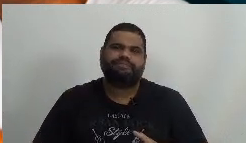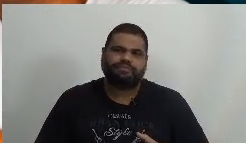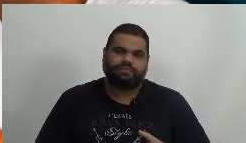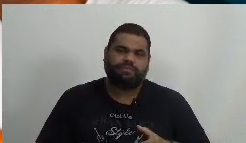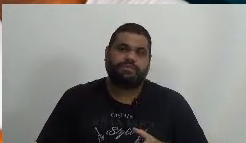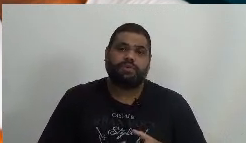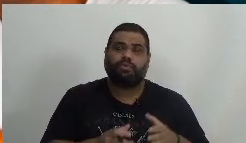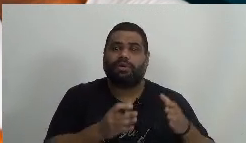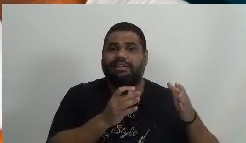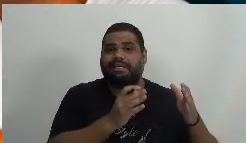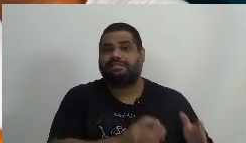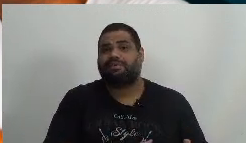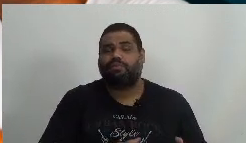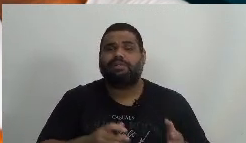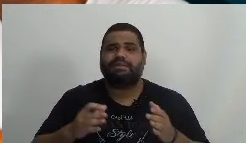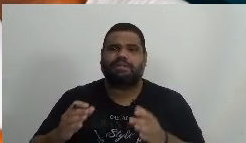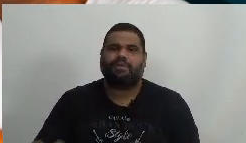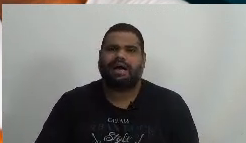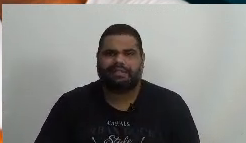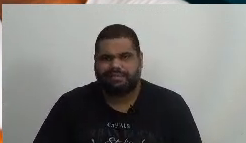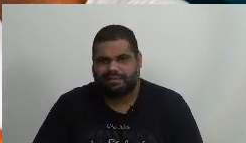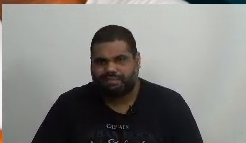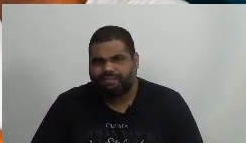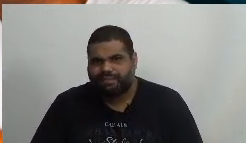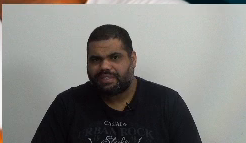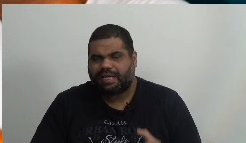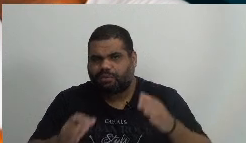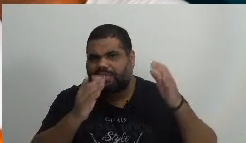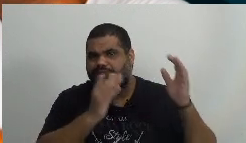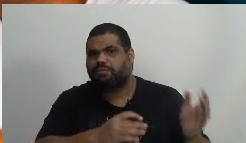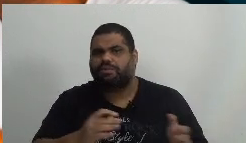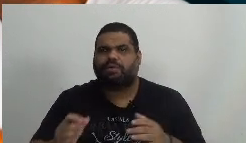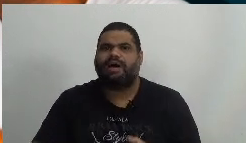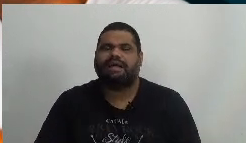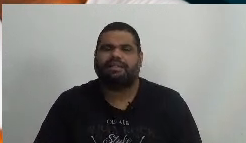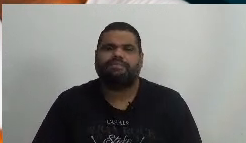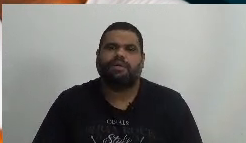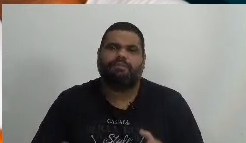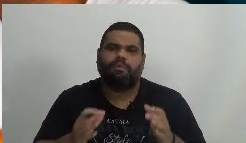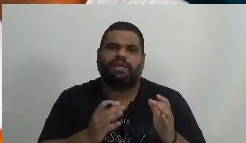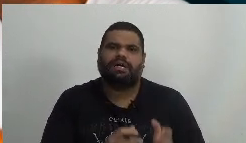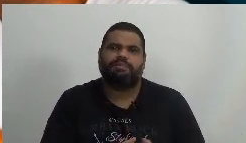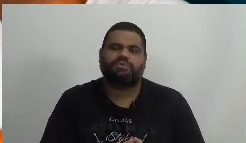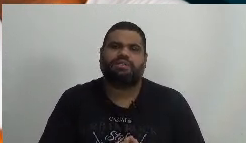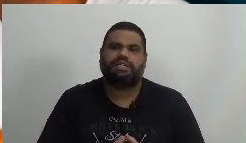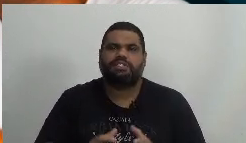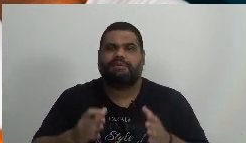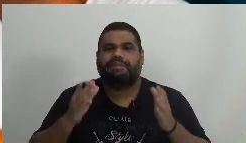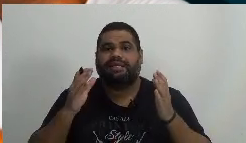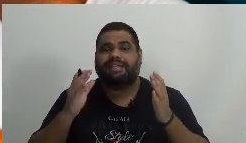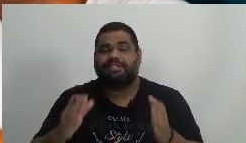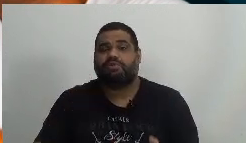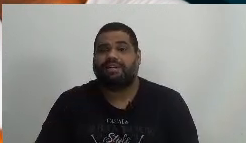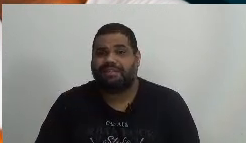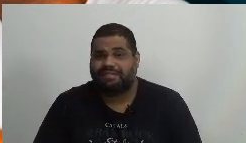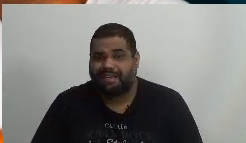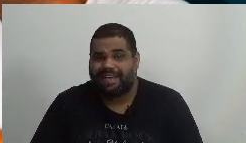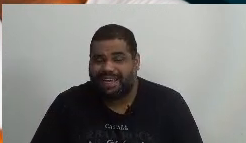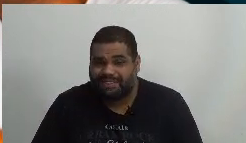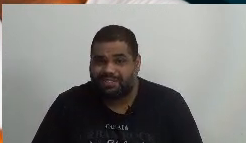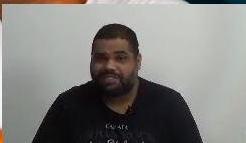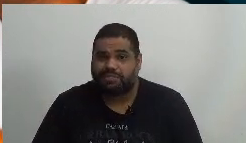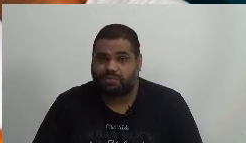quiz todas as segundas e quartas. Tá? Toda segunda e quarta publicamos o quiz nas